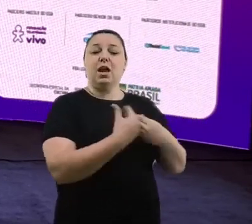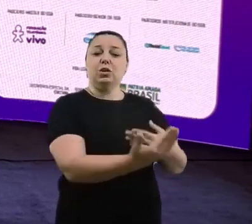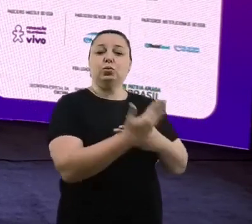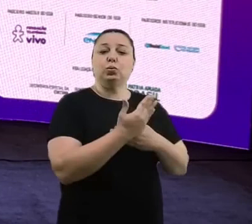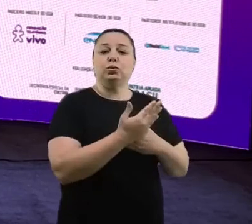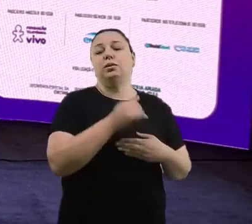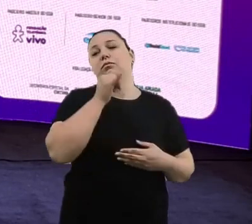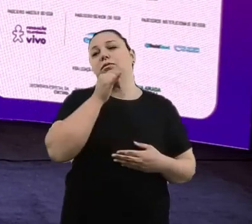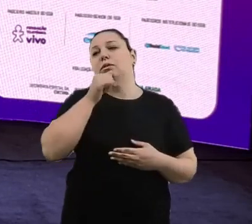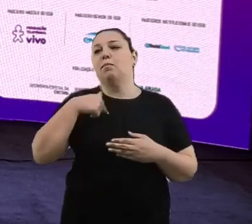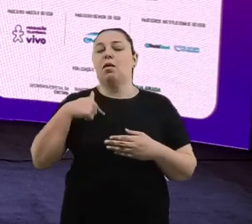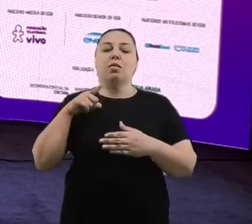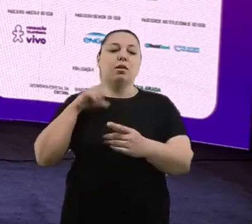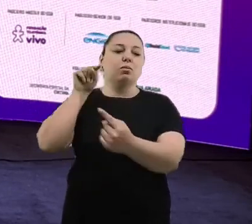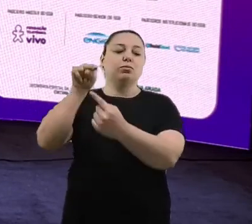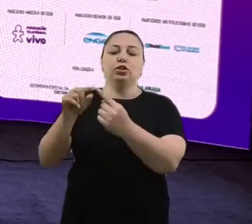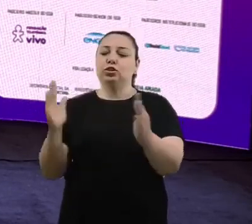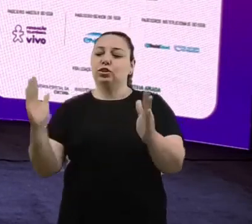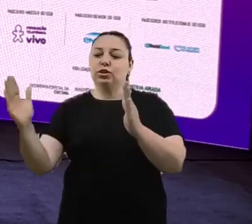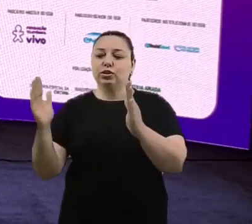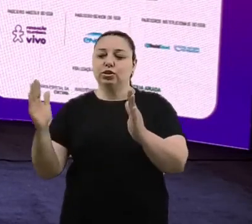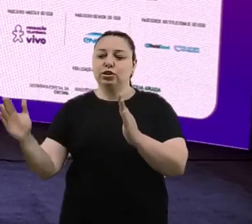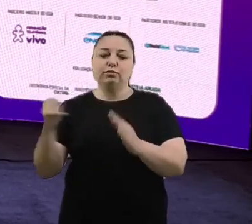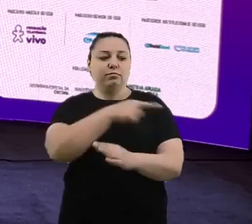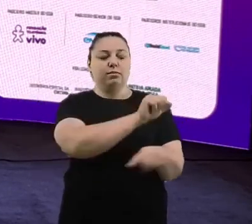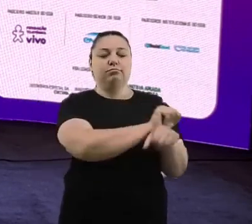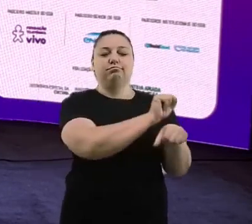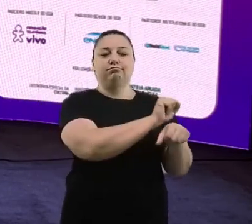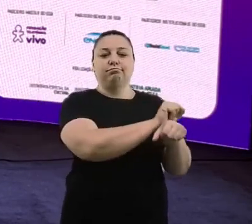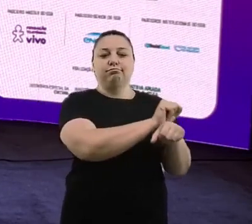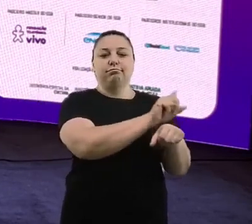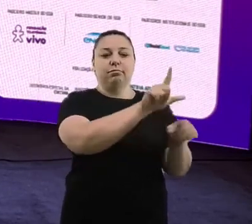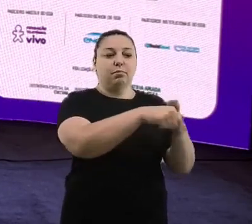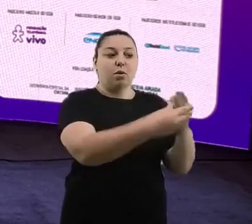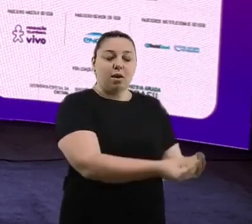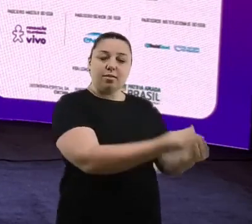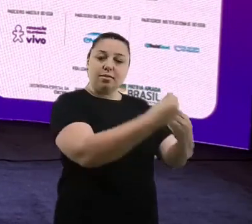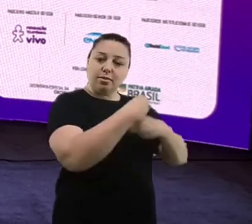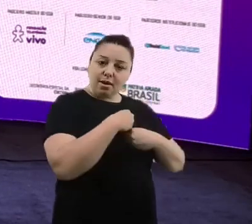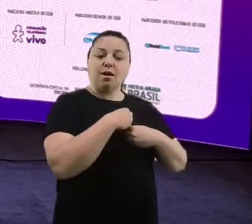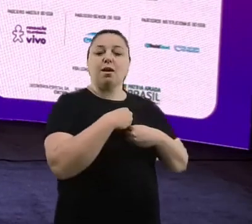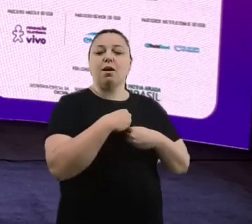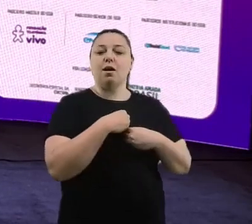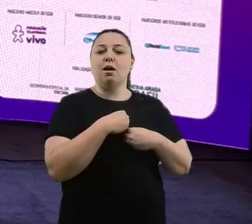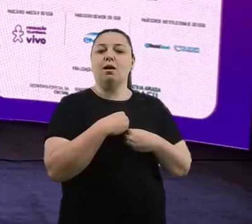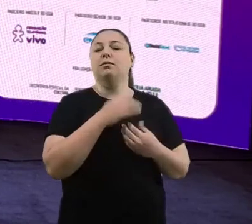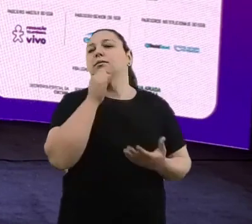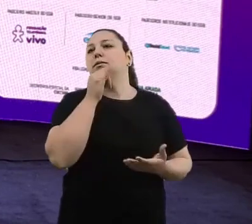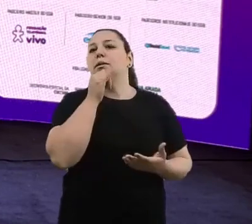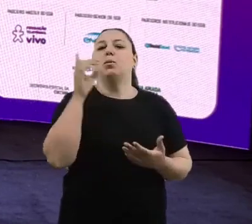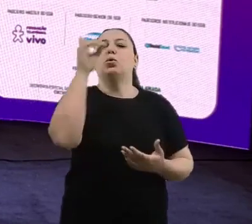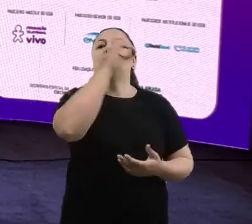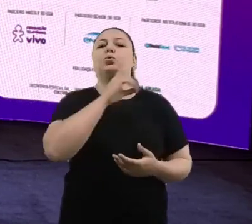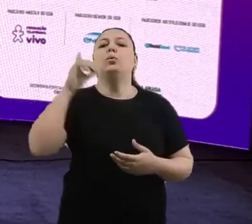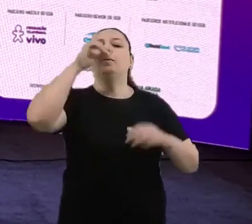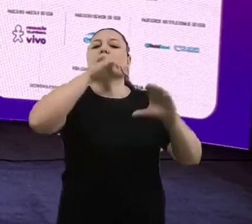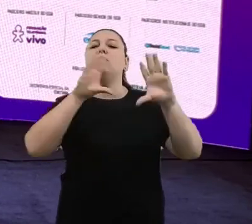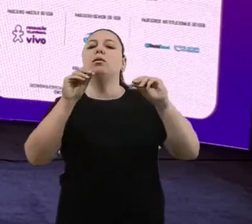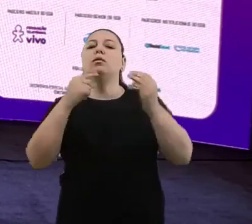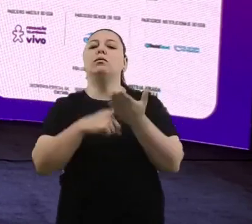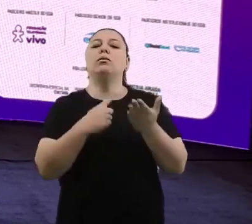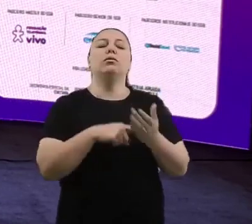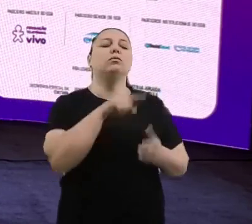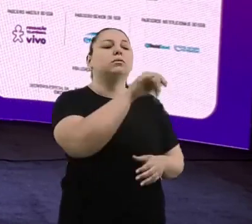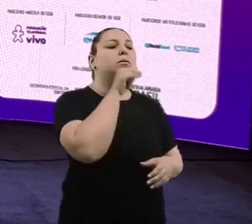um objetivo, e o Yooper, ele oferece ajuda para retornar, digamos assim, no domingo à noite e perguntar, e aí, Fernanda, você